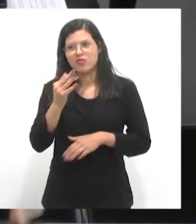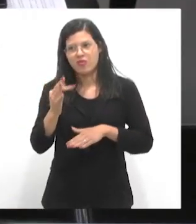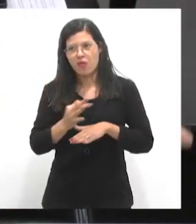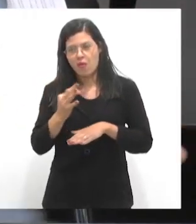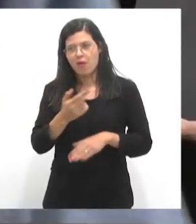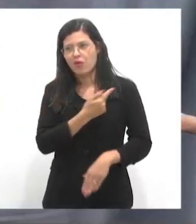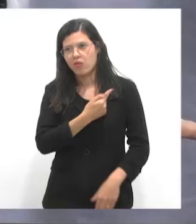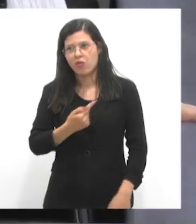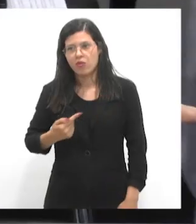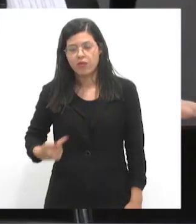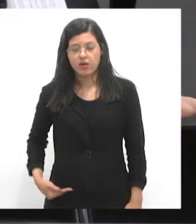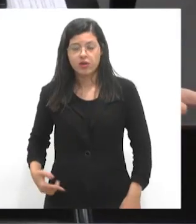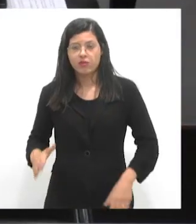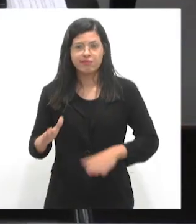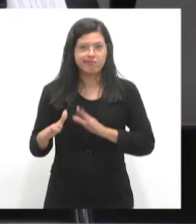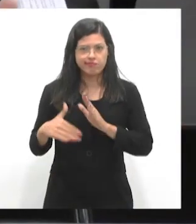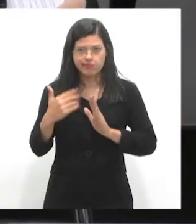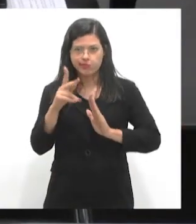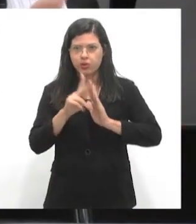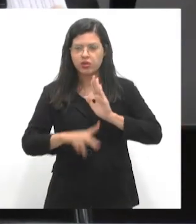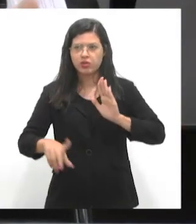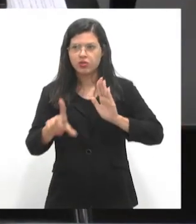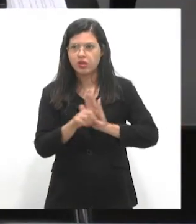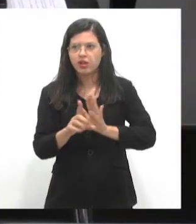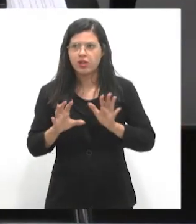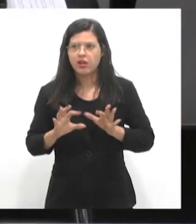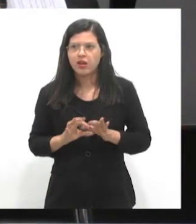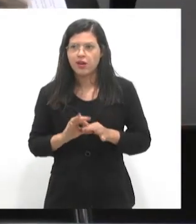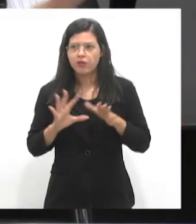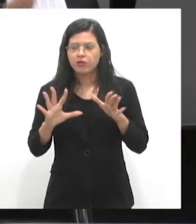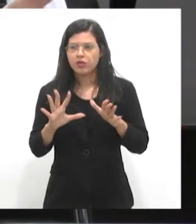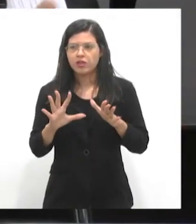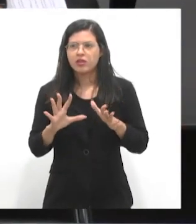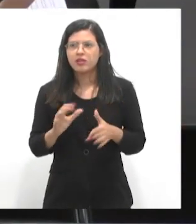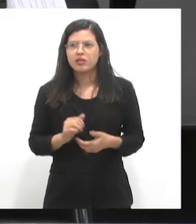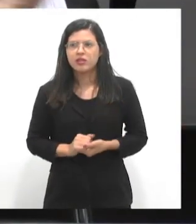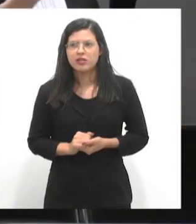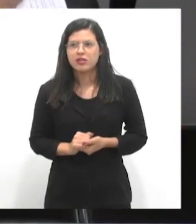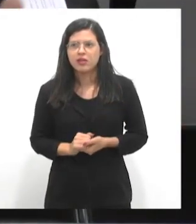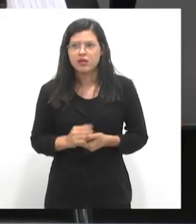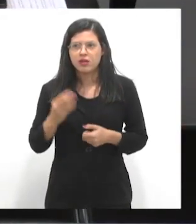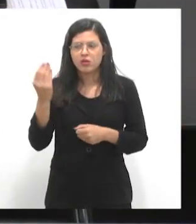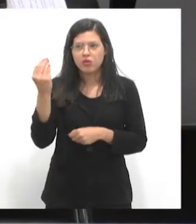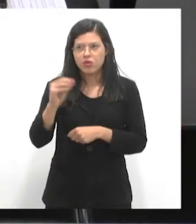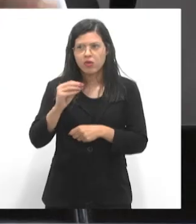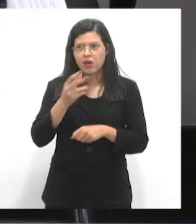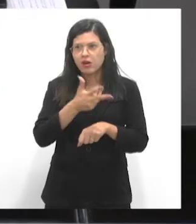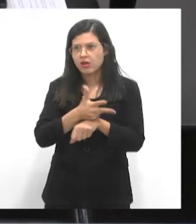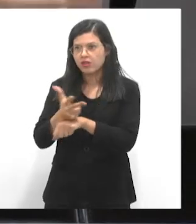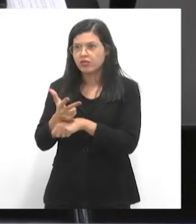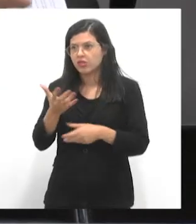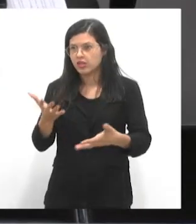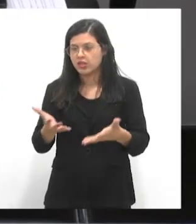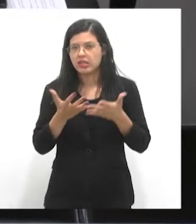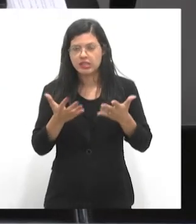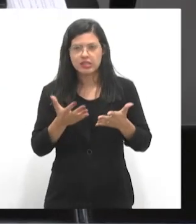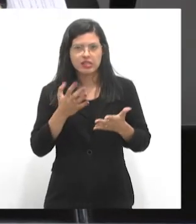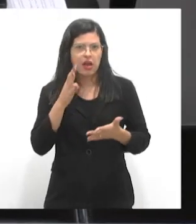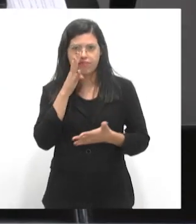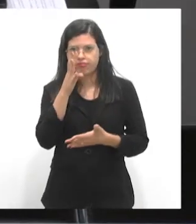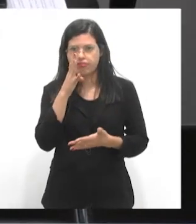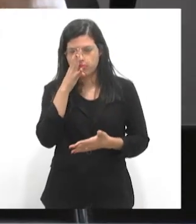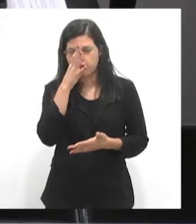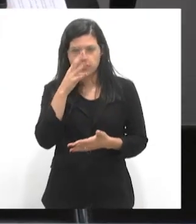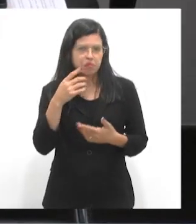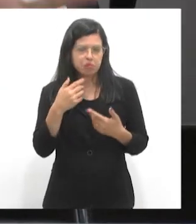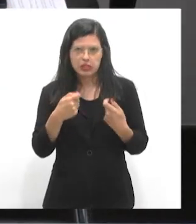governo mandou um projeto de lei que autoriza ele botar câmeras de vídeo onde ele quiser e bem entender, sem pedir